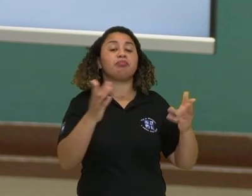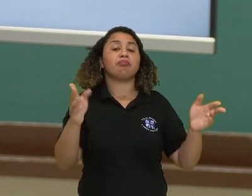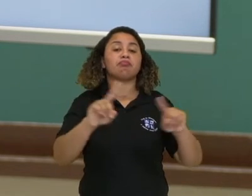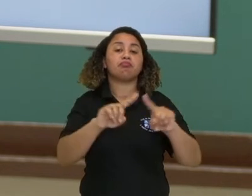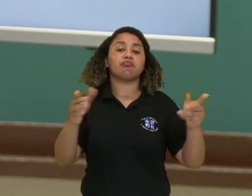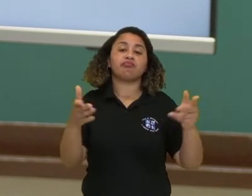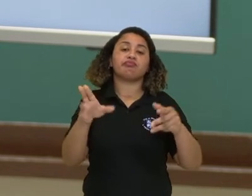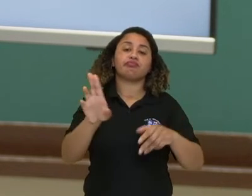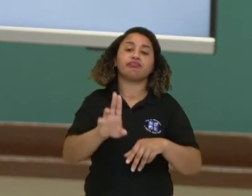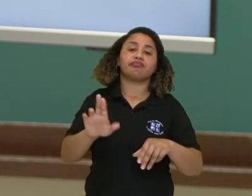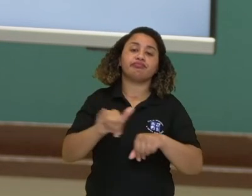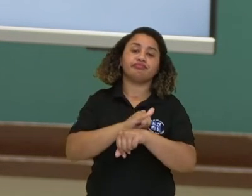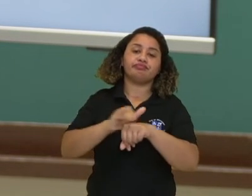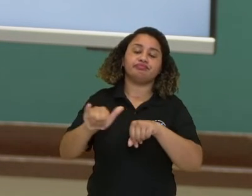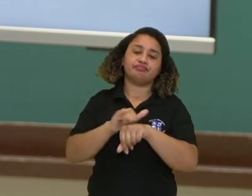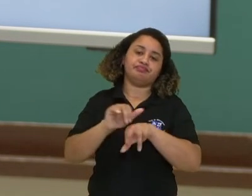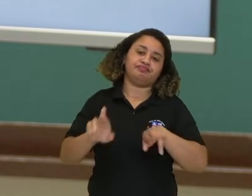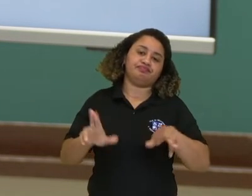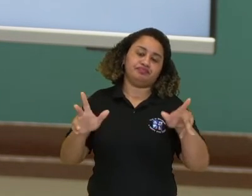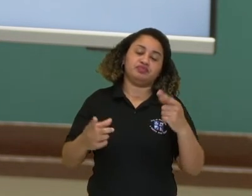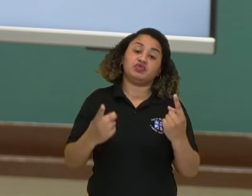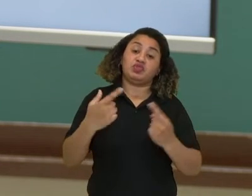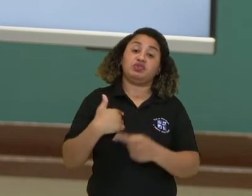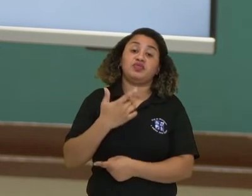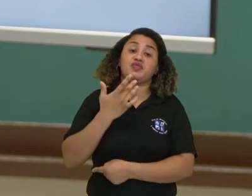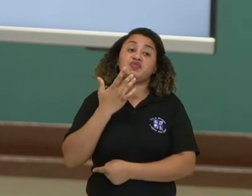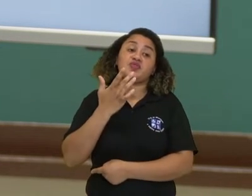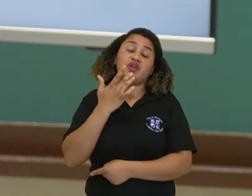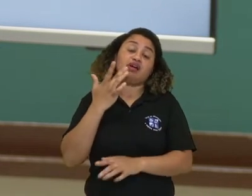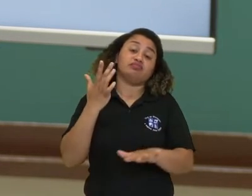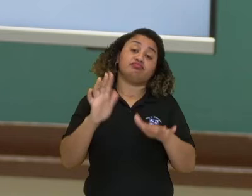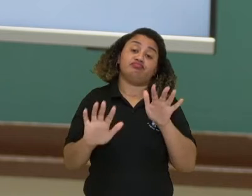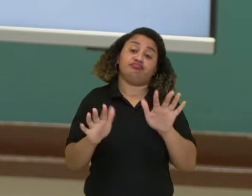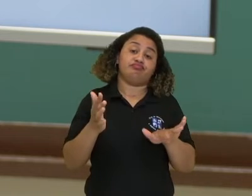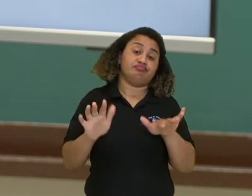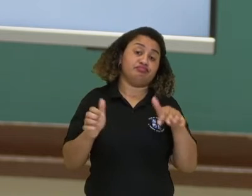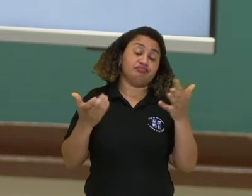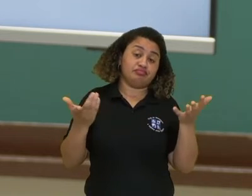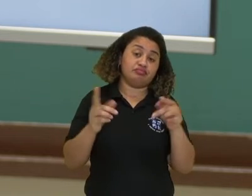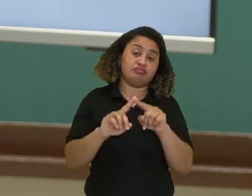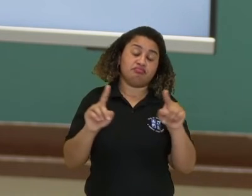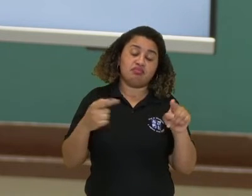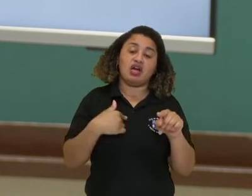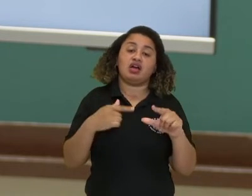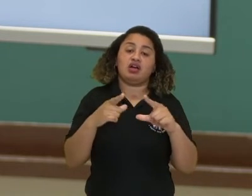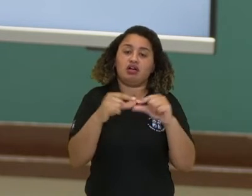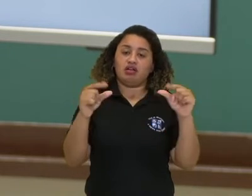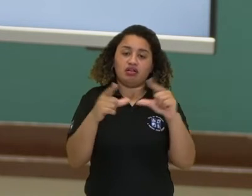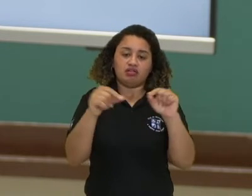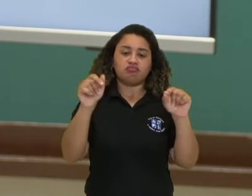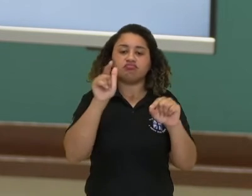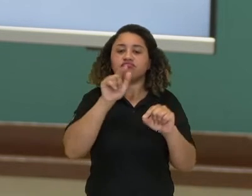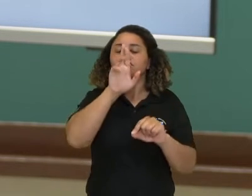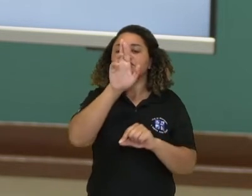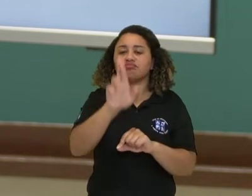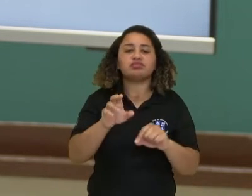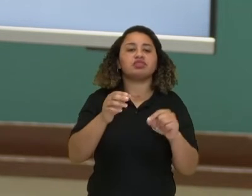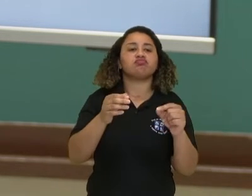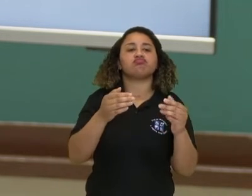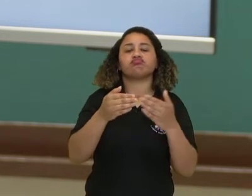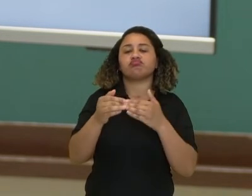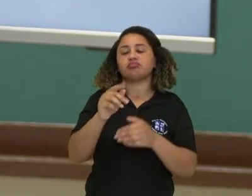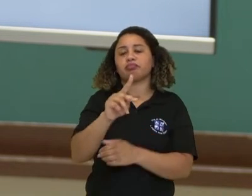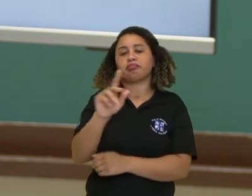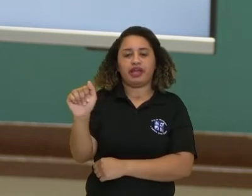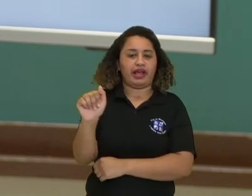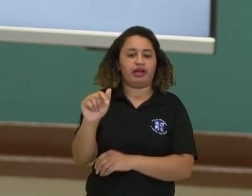fórmula. Qual é mais fácil? É relativo, né, pessoal? Mas a fórmula resolve qualquer PA finita, né?